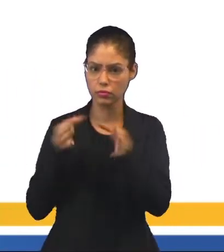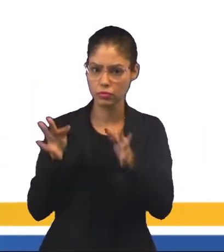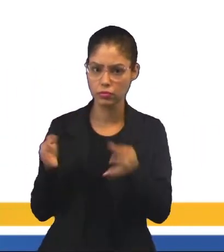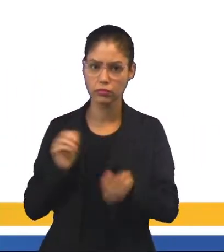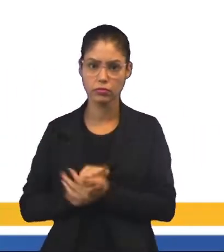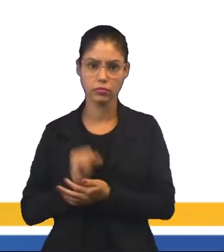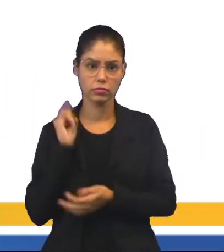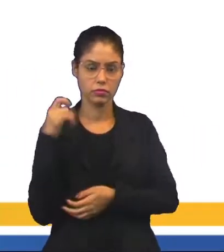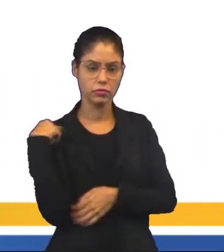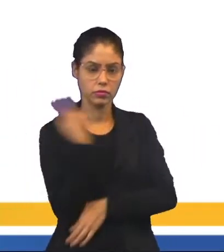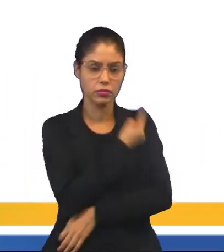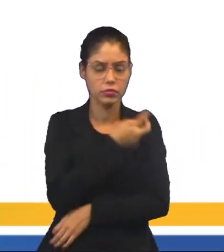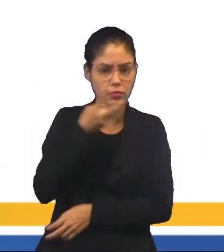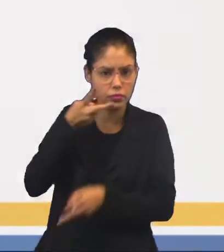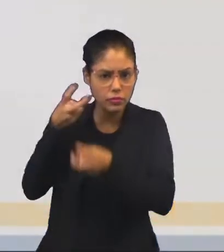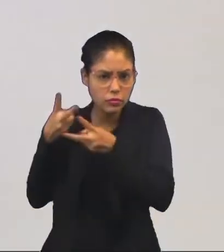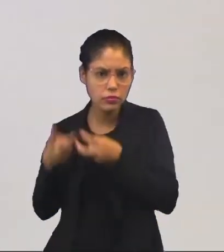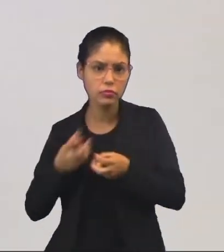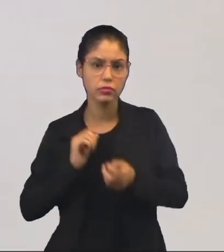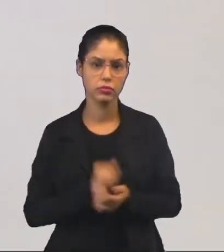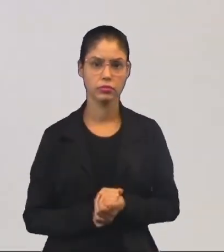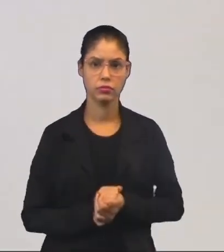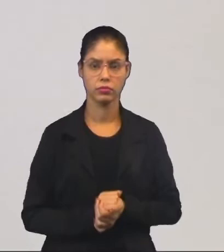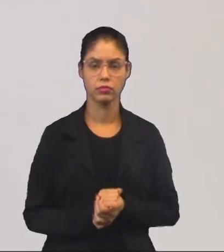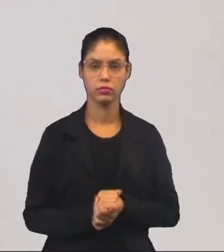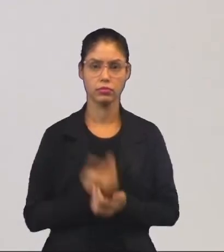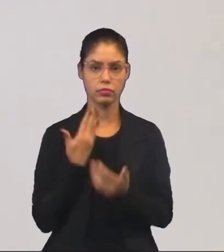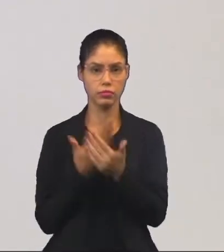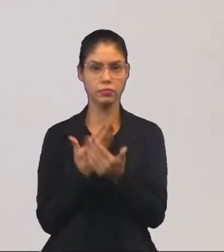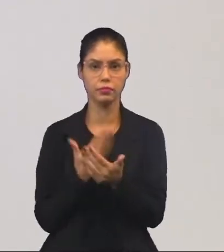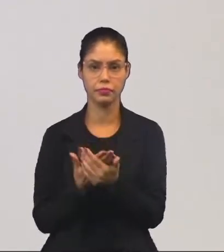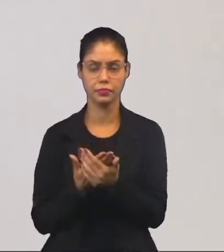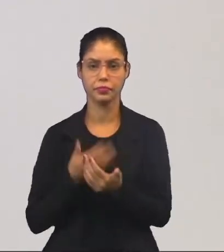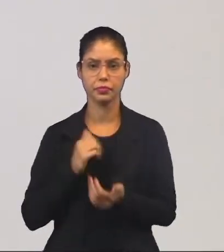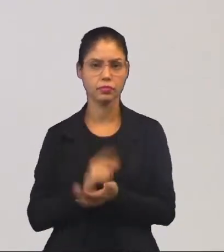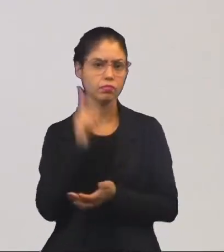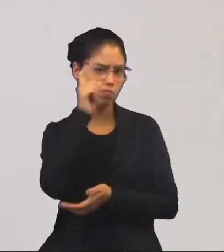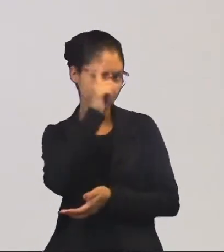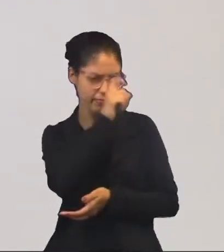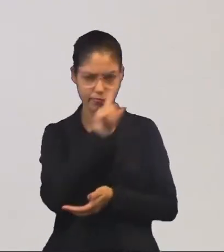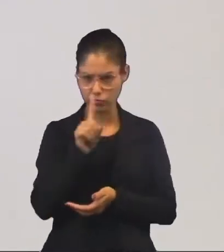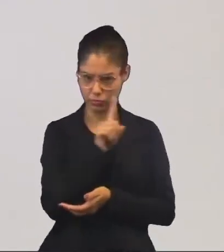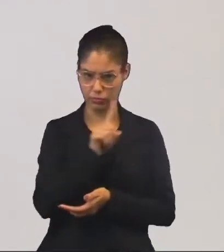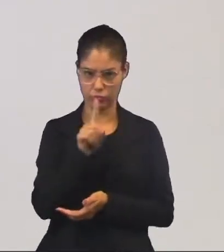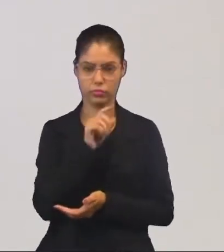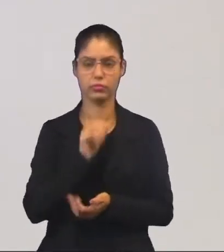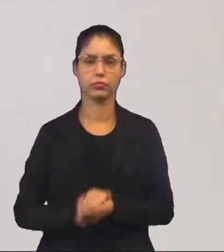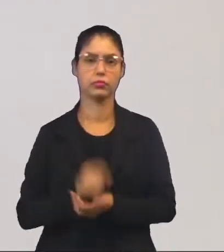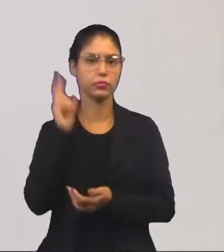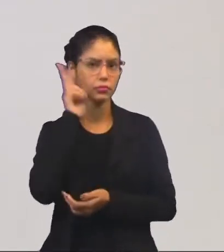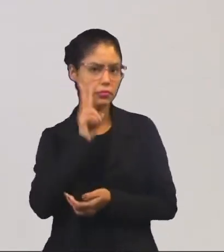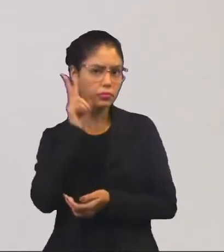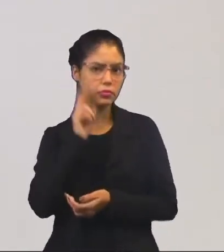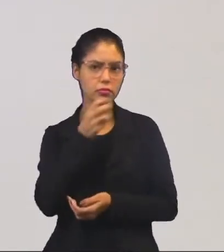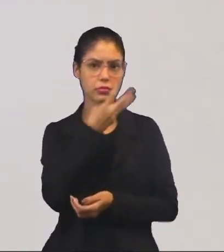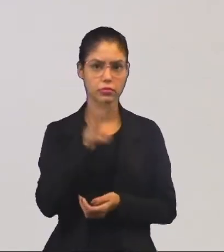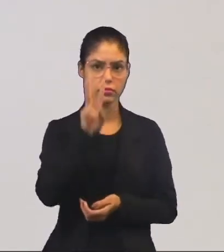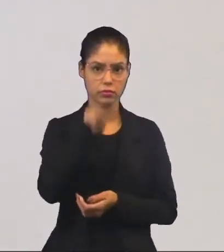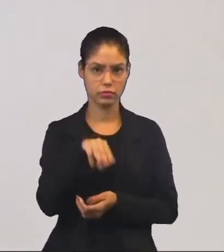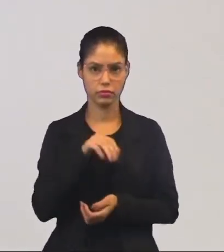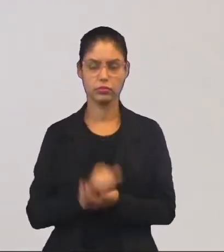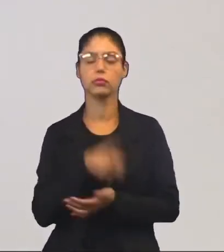simples. Se a gente observar bem, tá? Não é uma aula tão difícil. Lembrando que